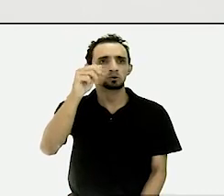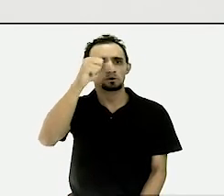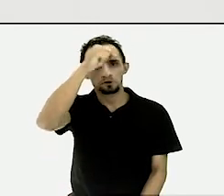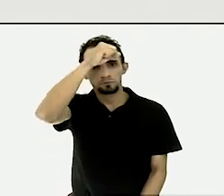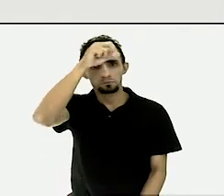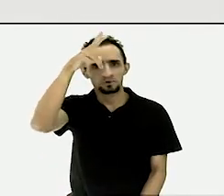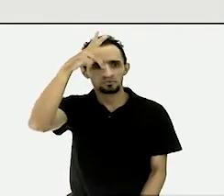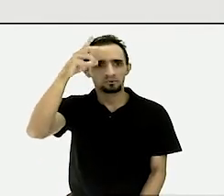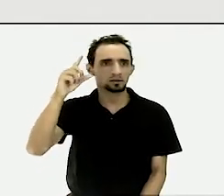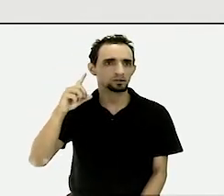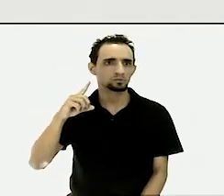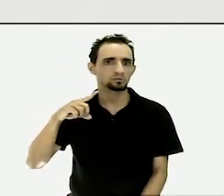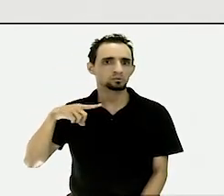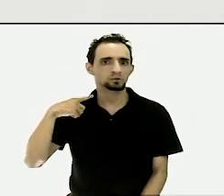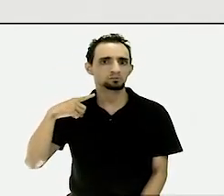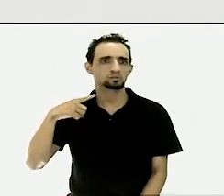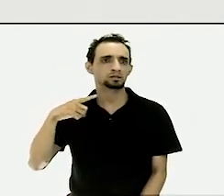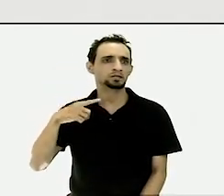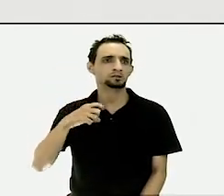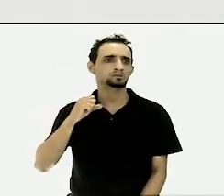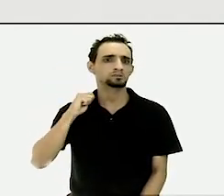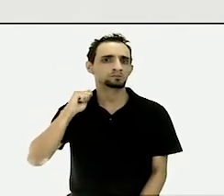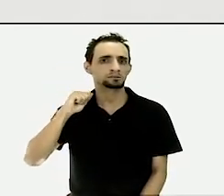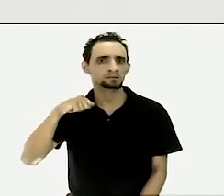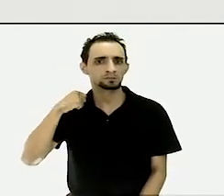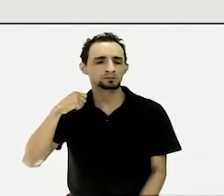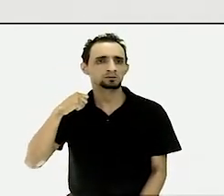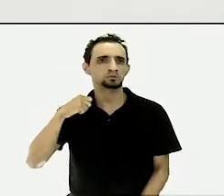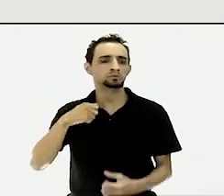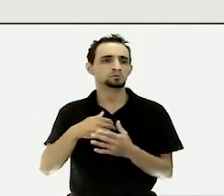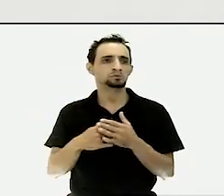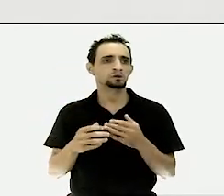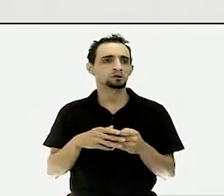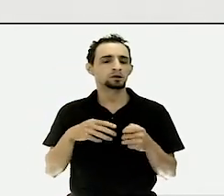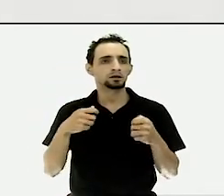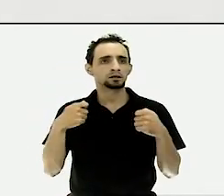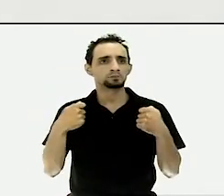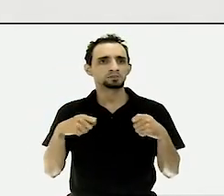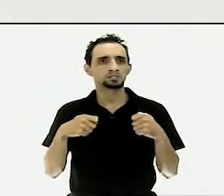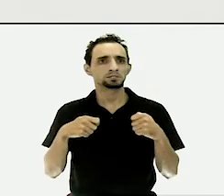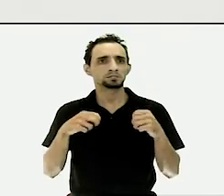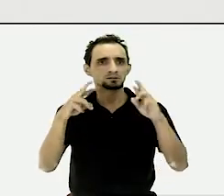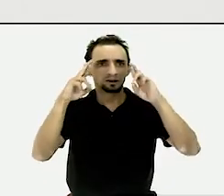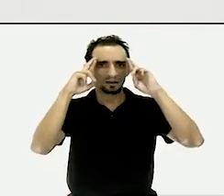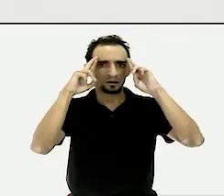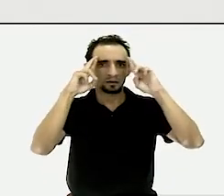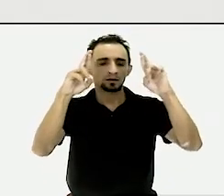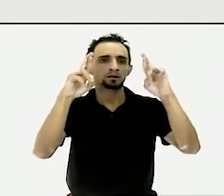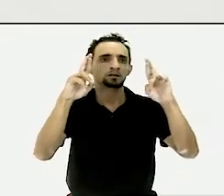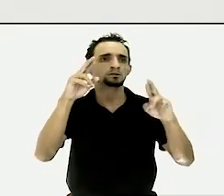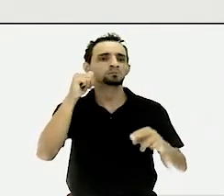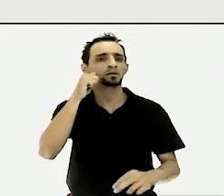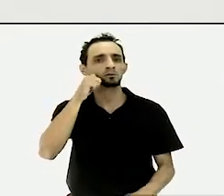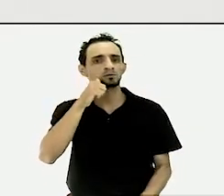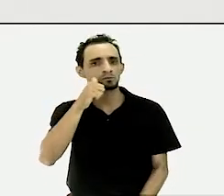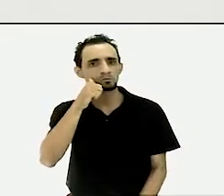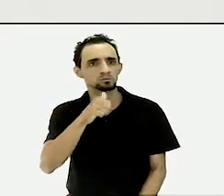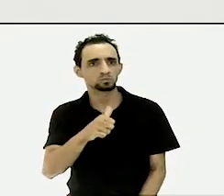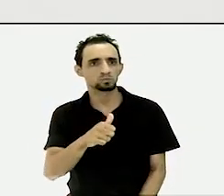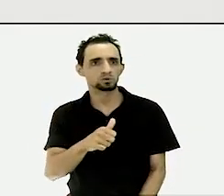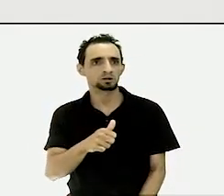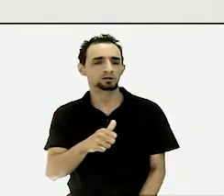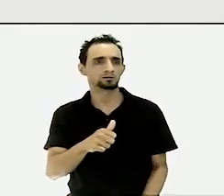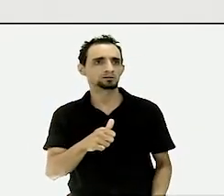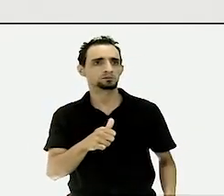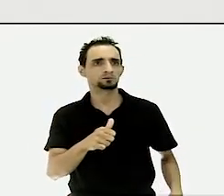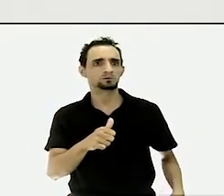fato aí, todo mundo se une, todo mundo se irmana, porque é um absurdo, é uma aberração contra a